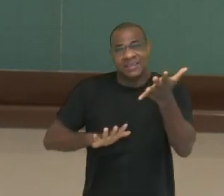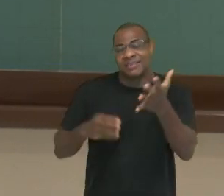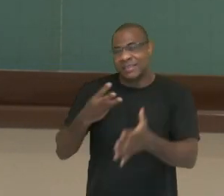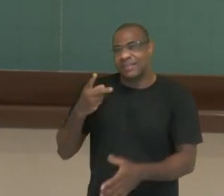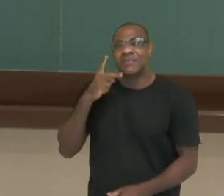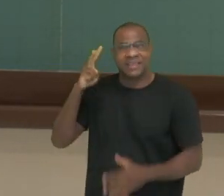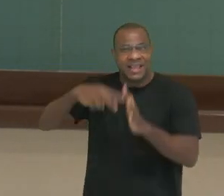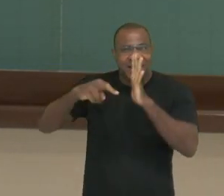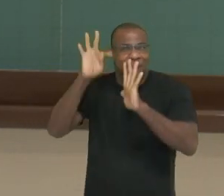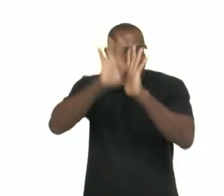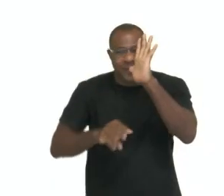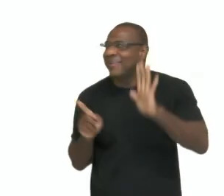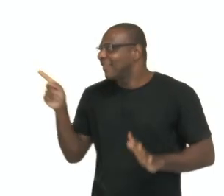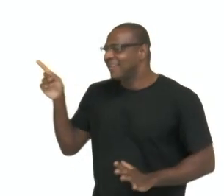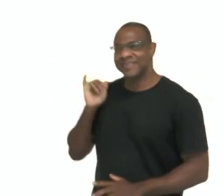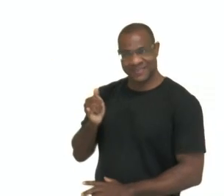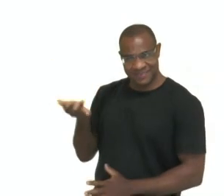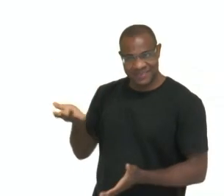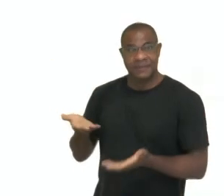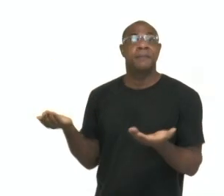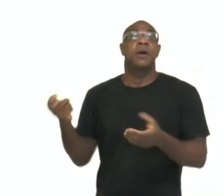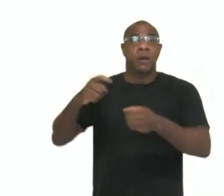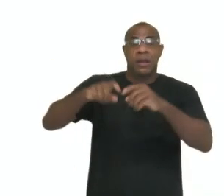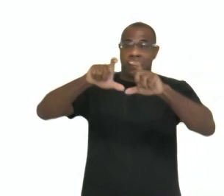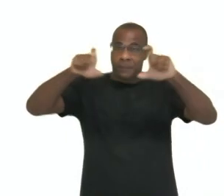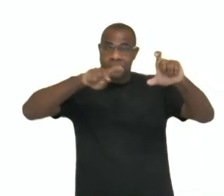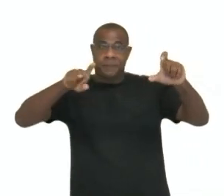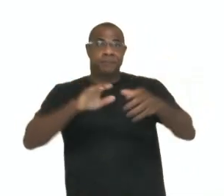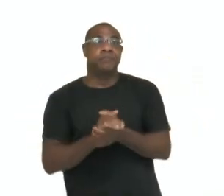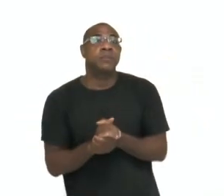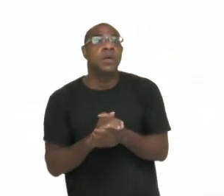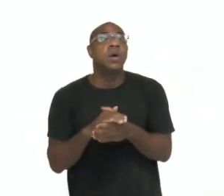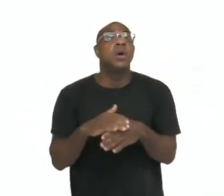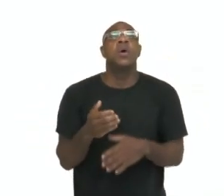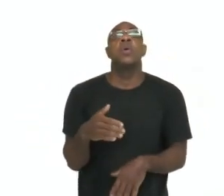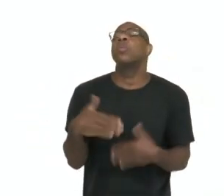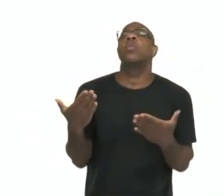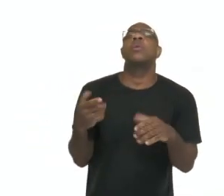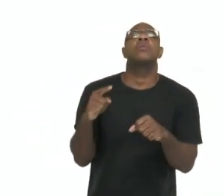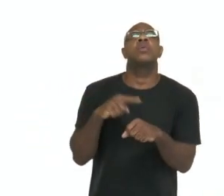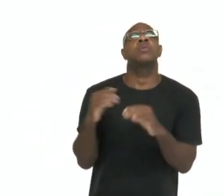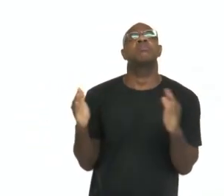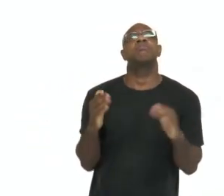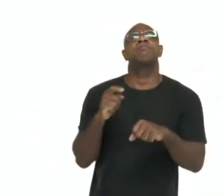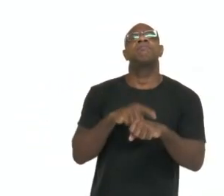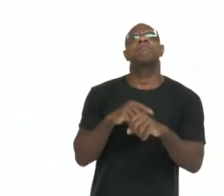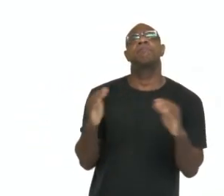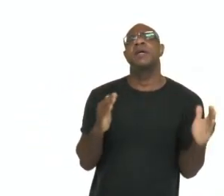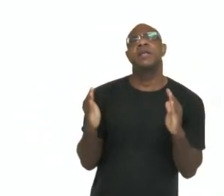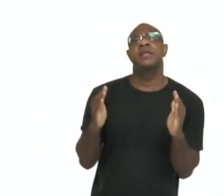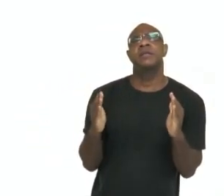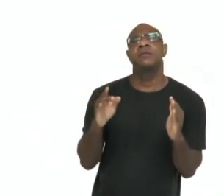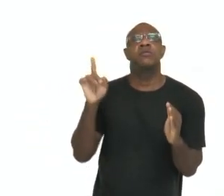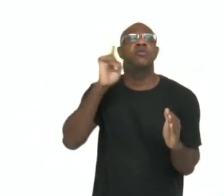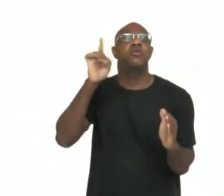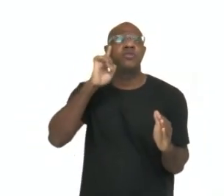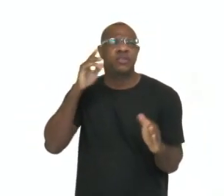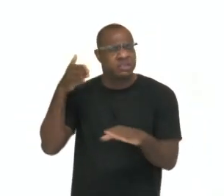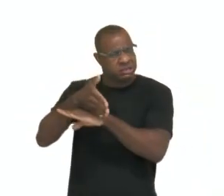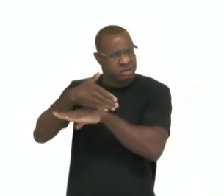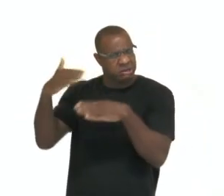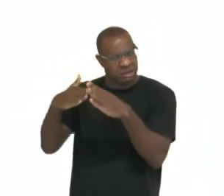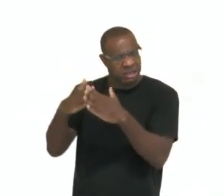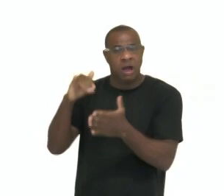essa passagem. Ó. Quanto tempo? Eu ia diariamente à sua casa, sem faltar um dia